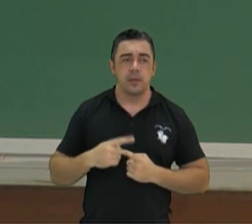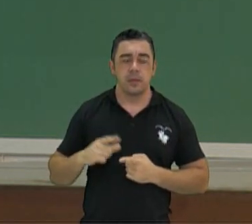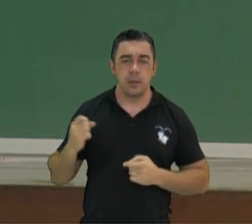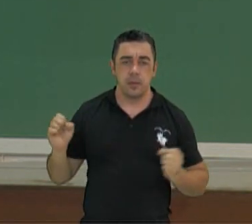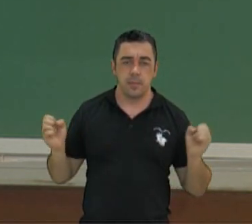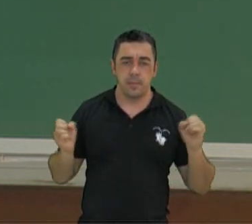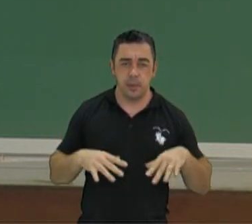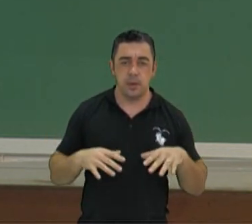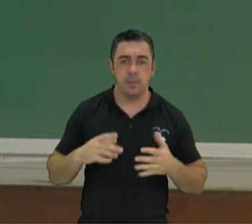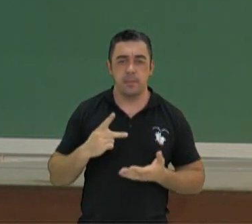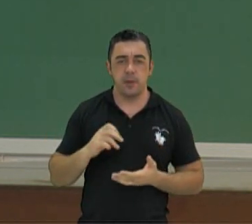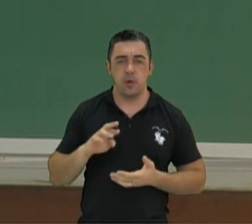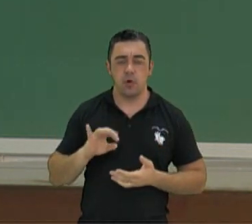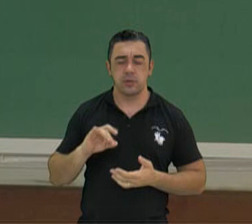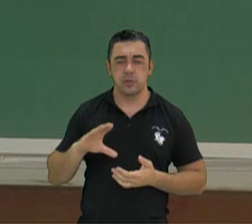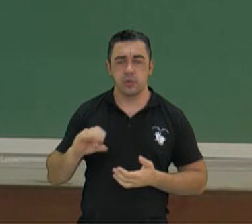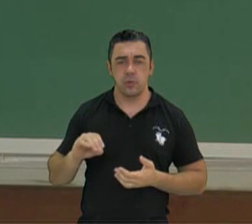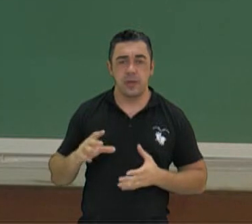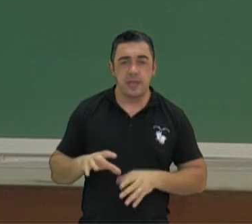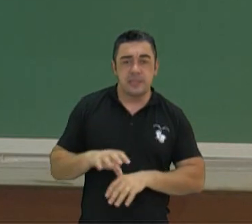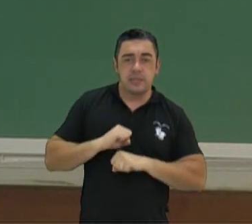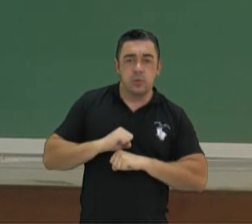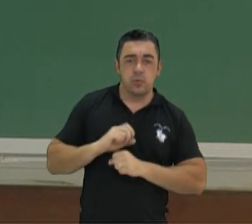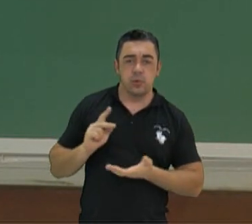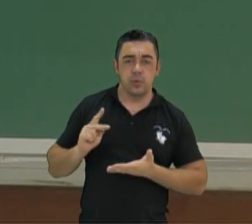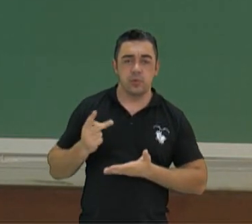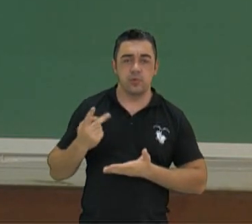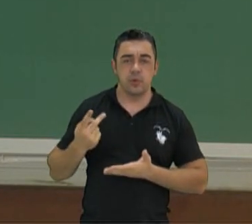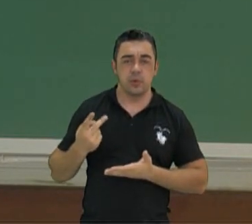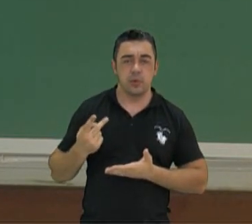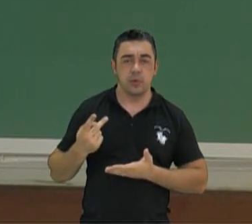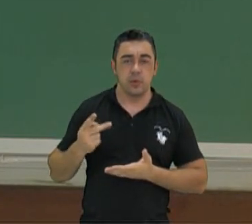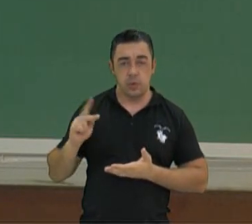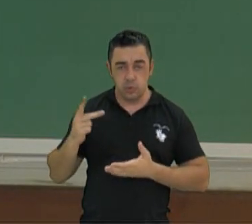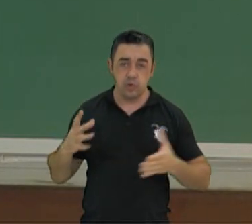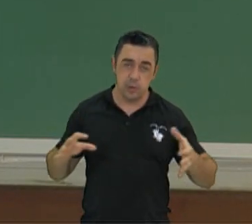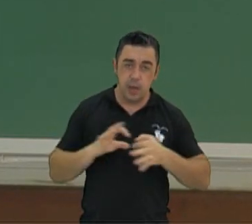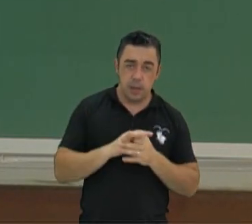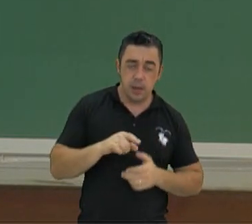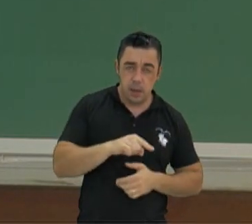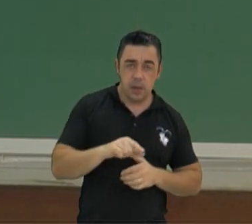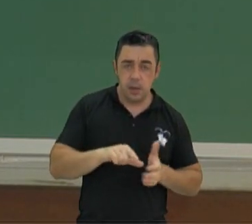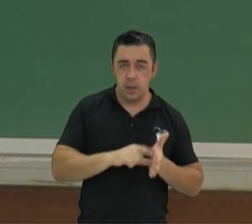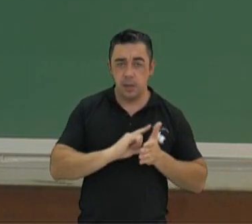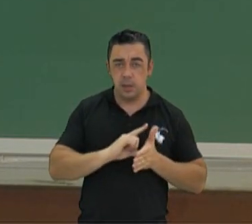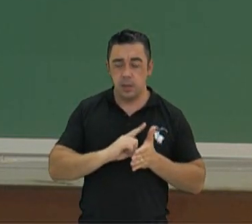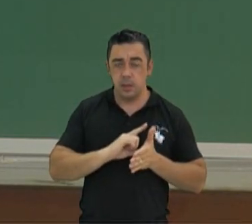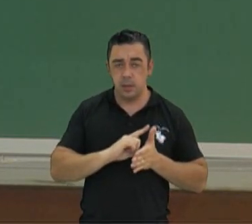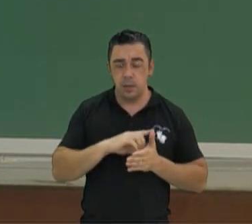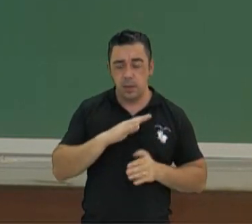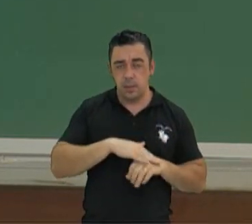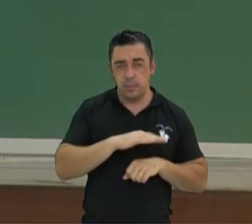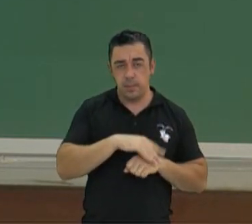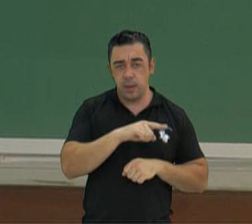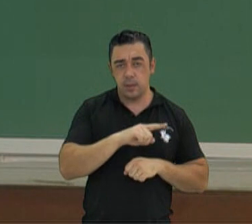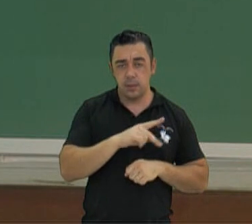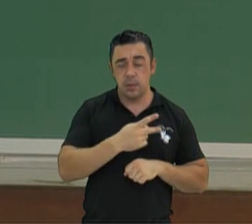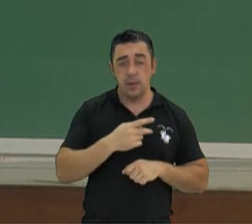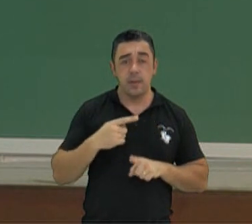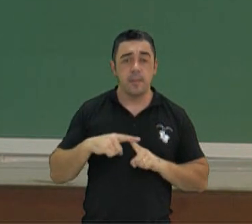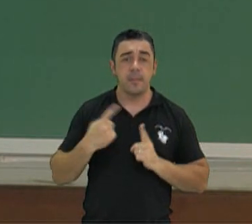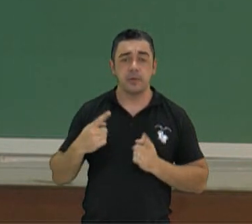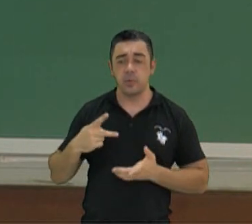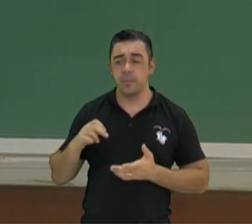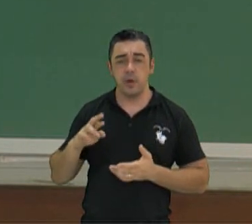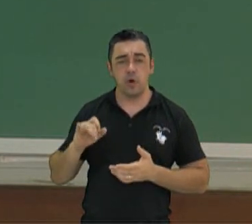peróxido, ele segura o hidrogênio. O hidrogênio quer se ligar naquele carbono anterior, como eu mostrei para vocês, o mais hidrogenado. Mas o